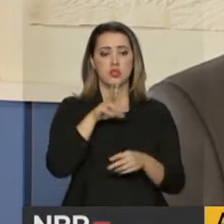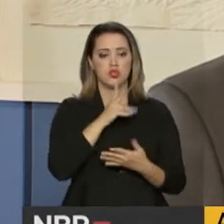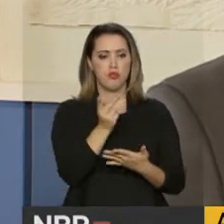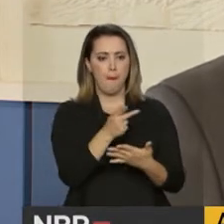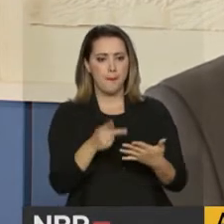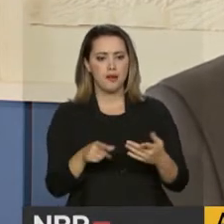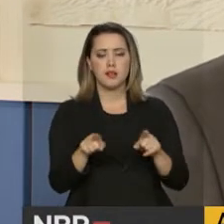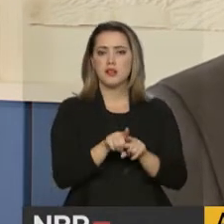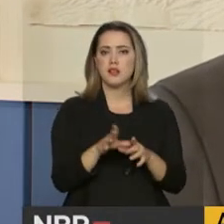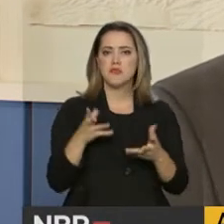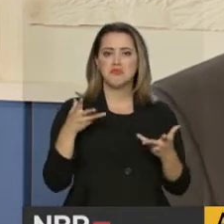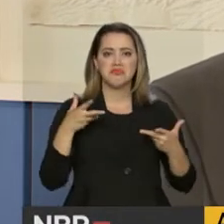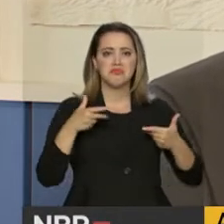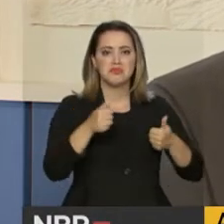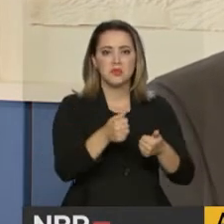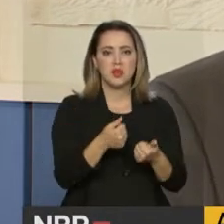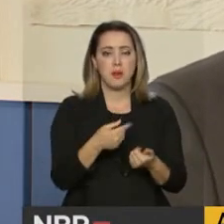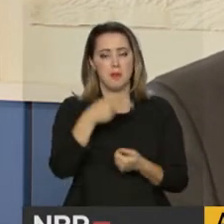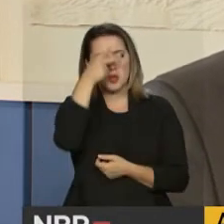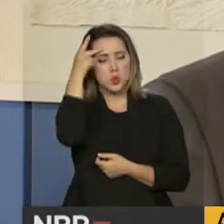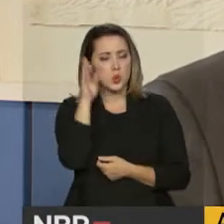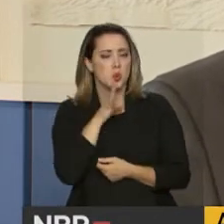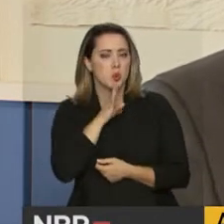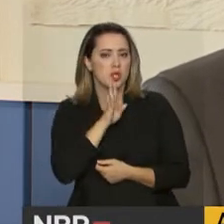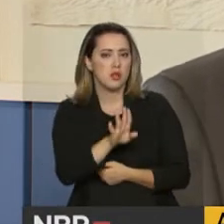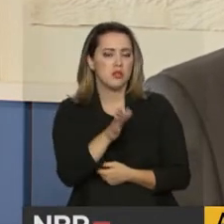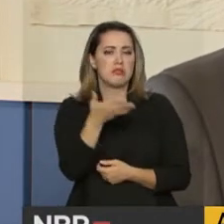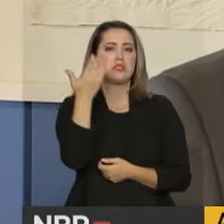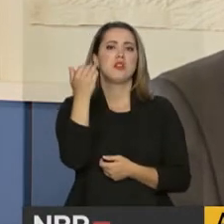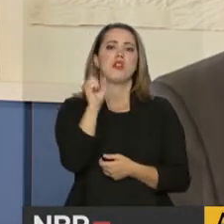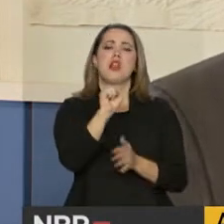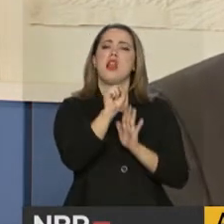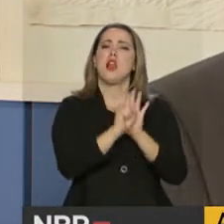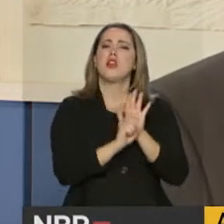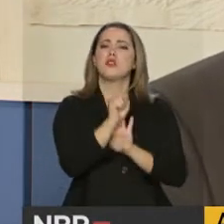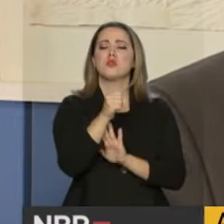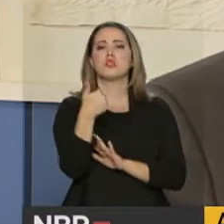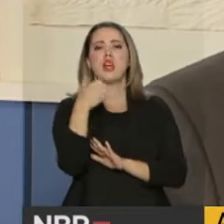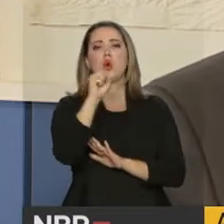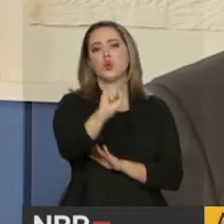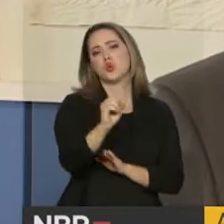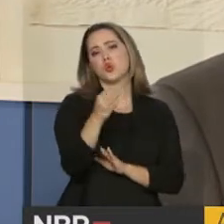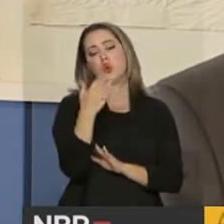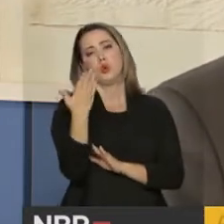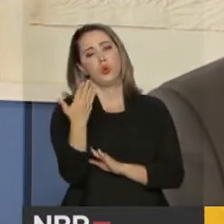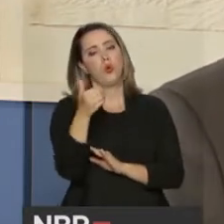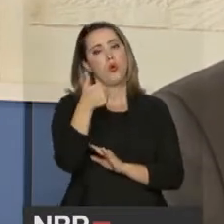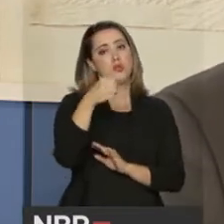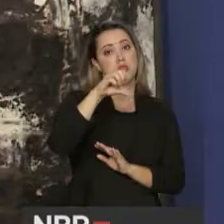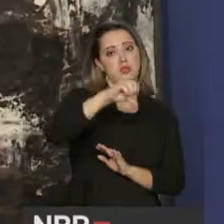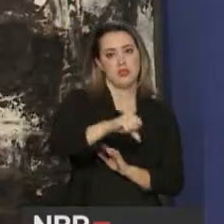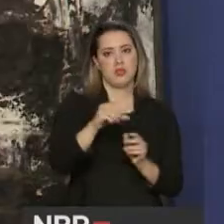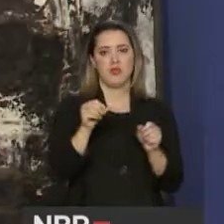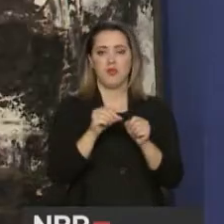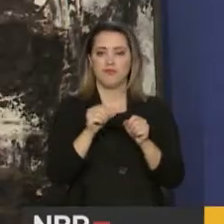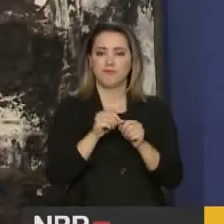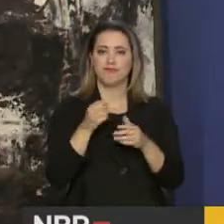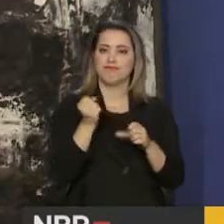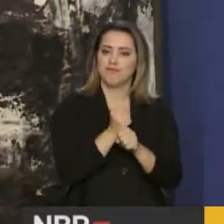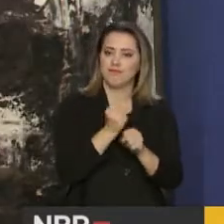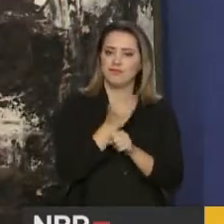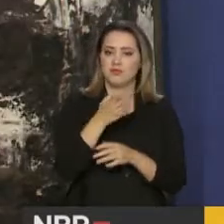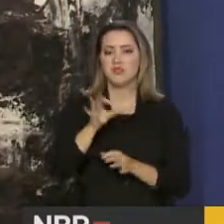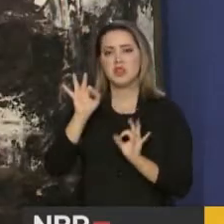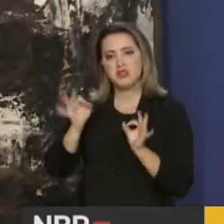habilidade de pessoas, muitas vezes, sem muita instrução, que no século XVIII, no século XIX, faziam essas peças. Bom, com